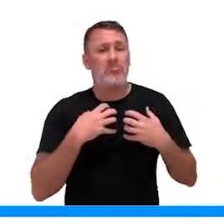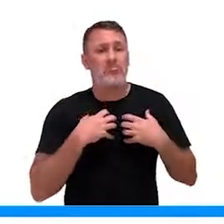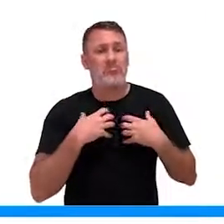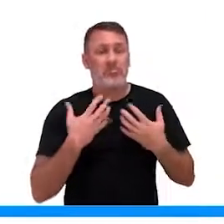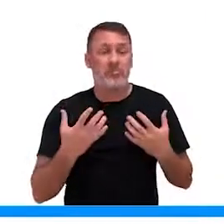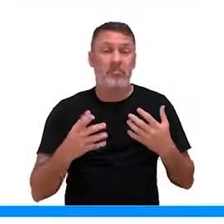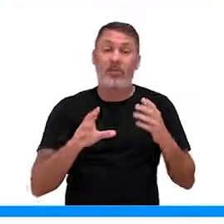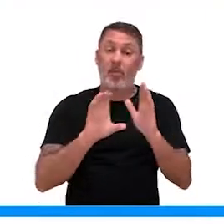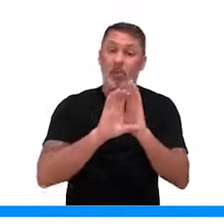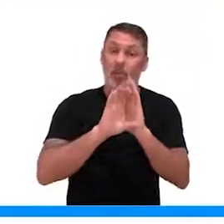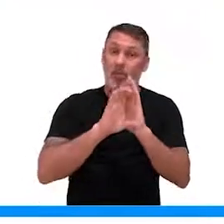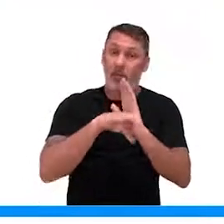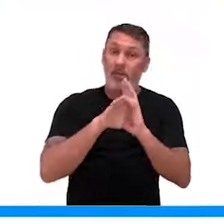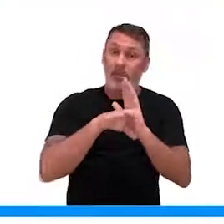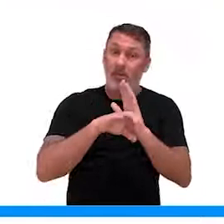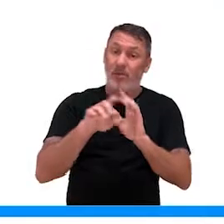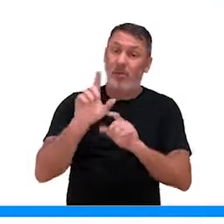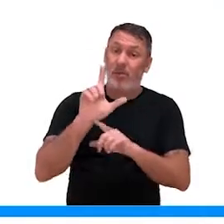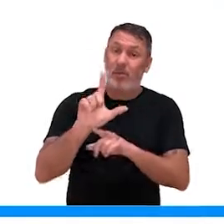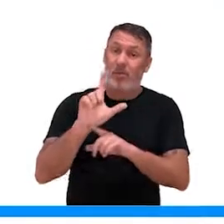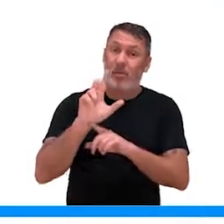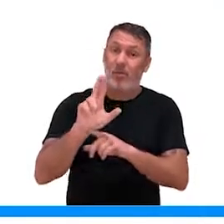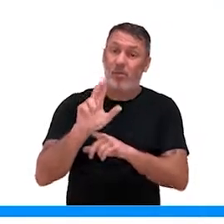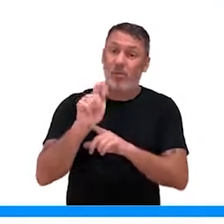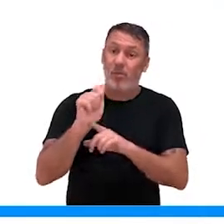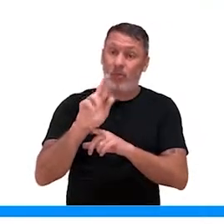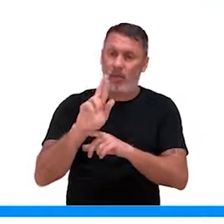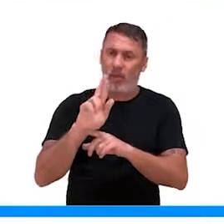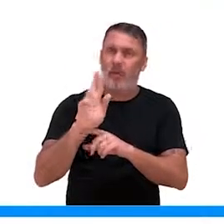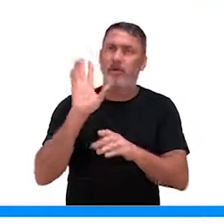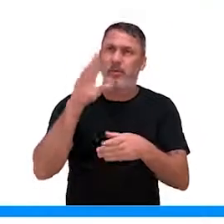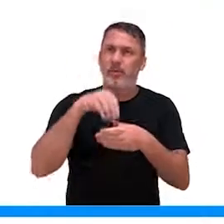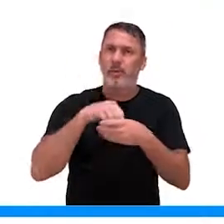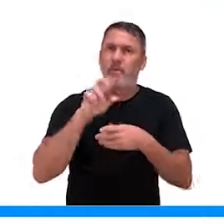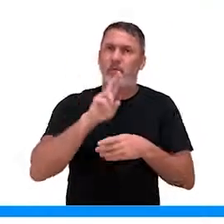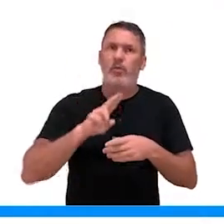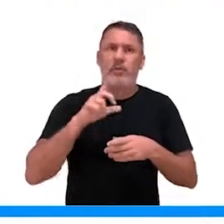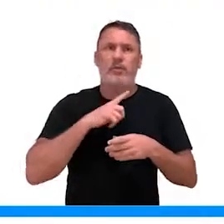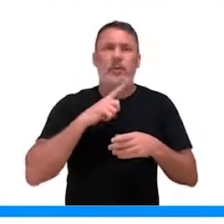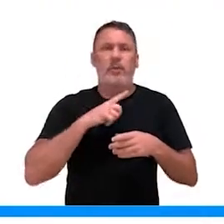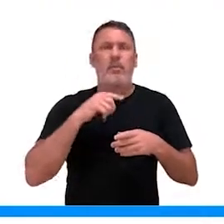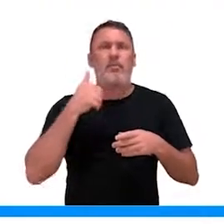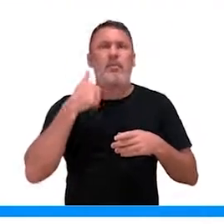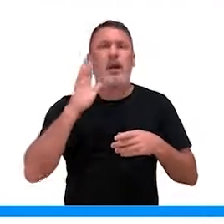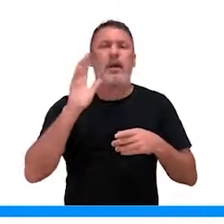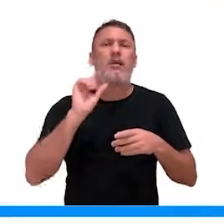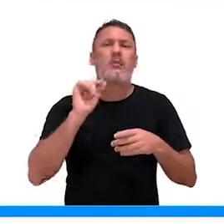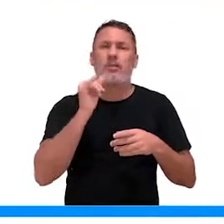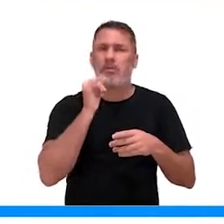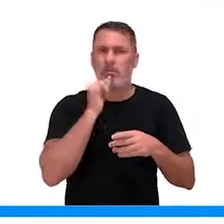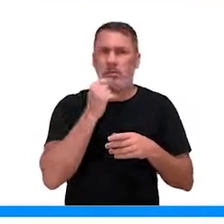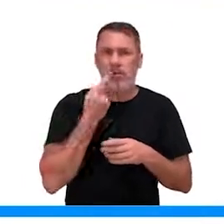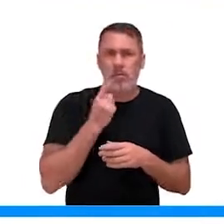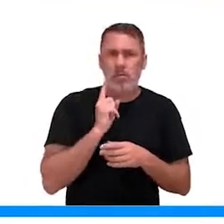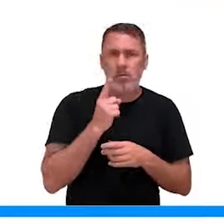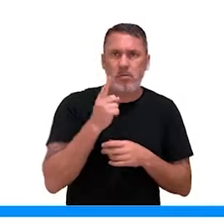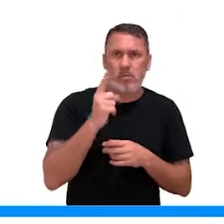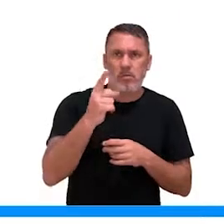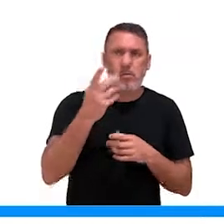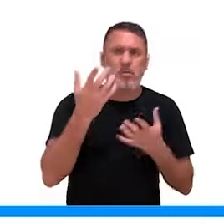conceito de lugar, ele é muito, por exemplo, utilizado, lançado mão, pelas extensões